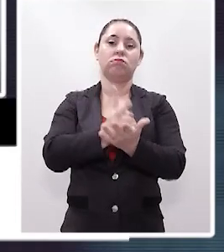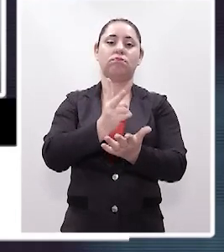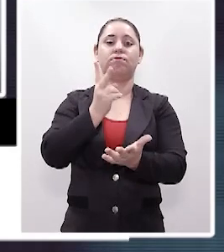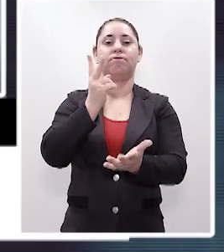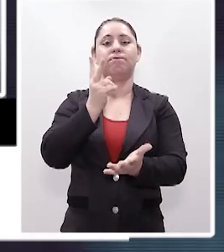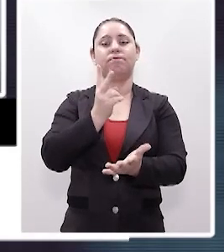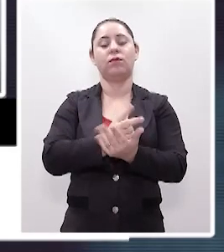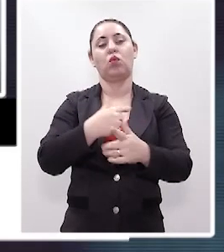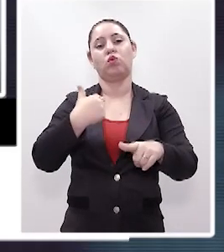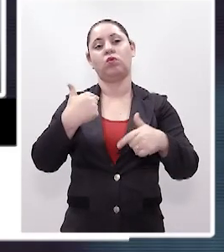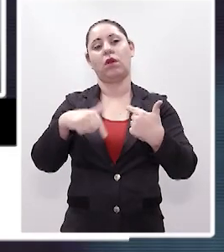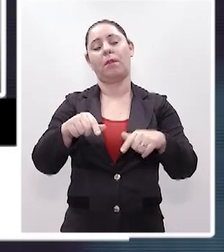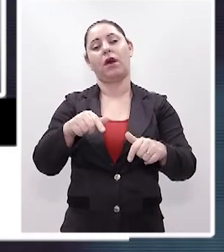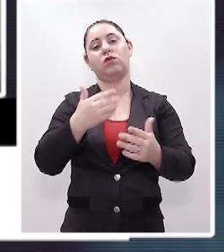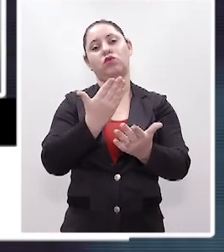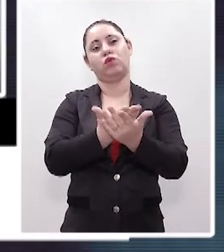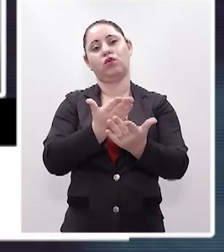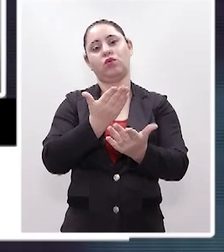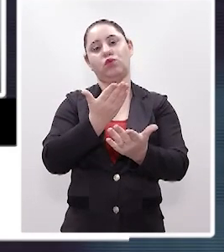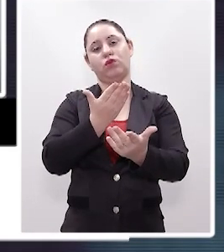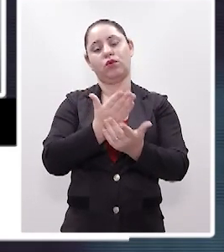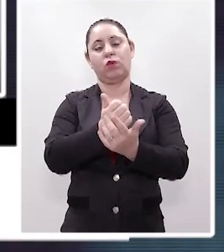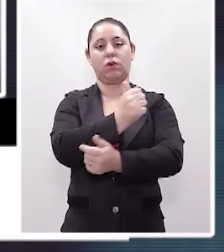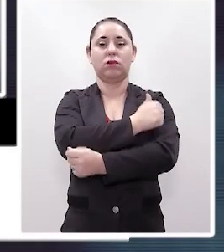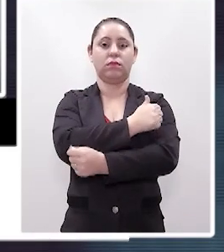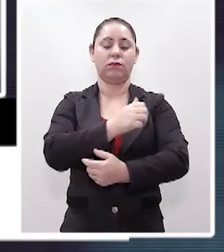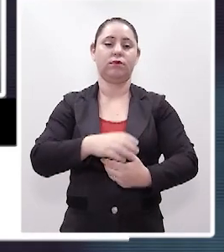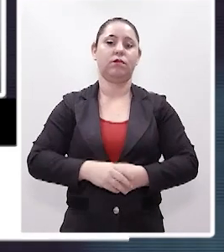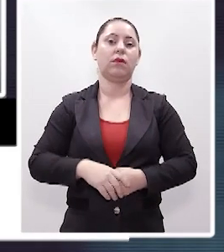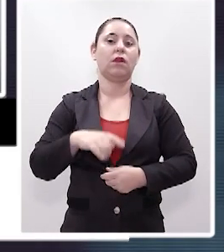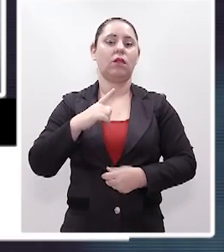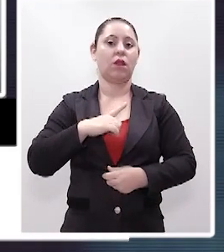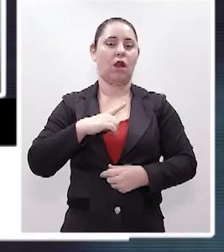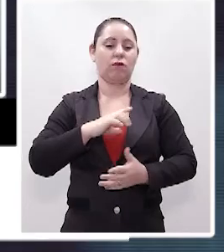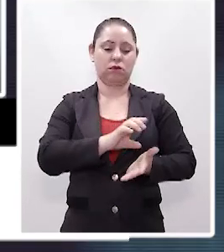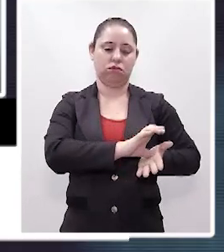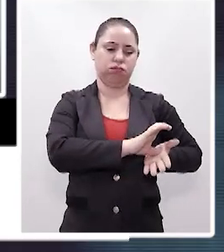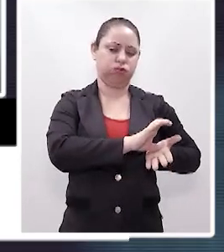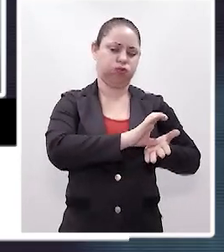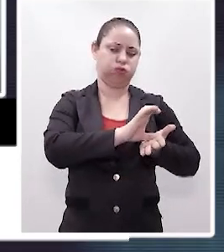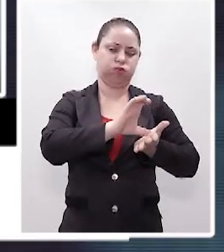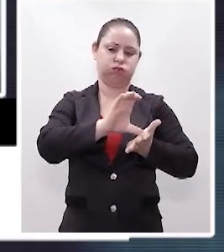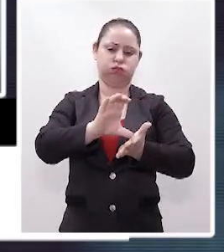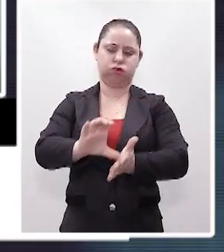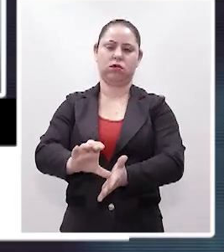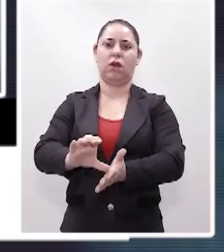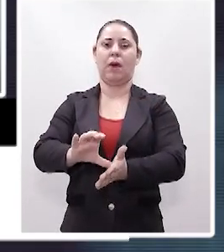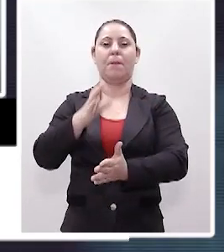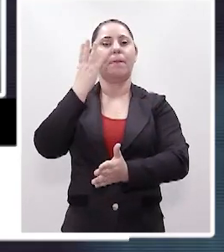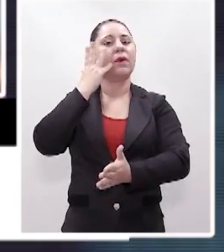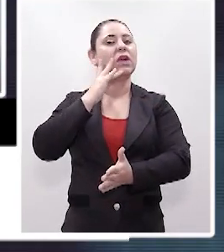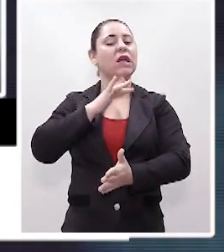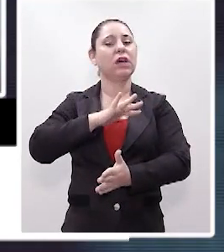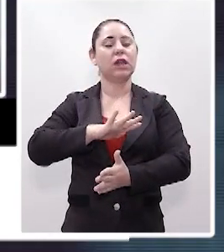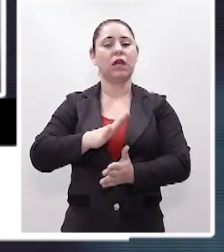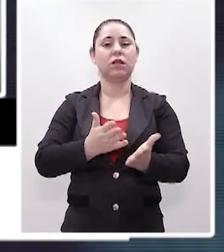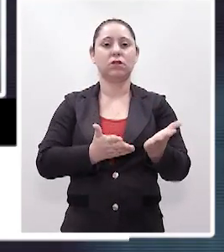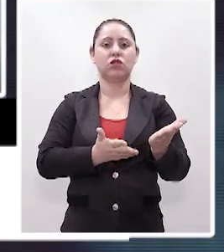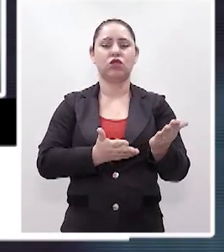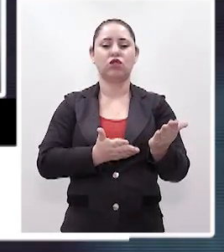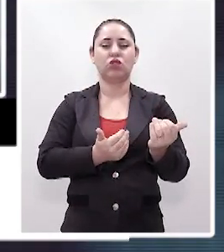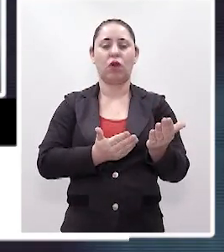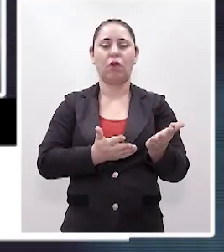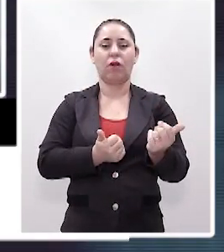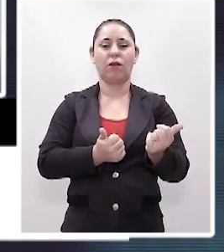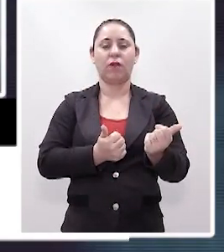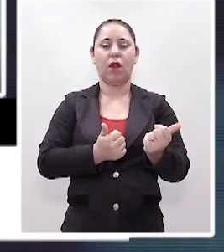continuidade ao ensino. Então, houve todo esse investimento. Para crianças menores, no